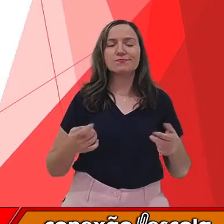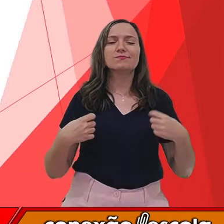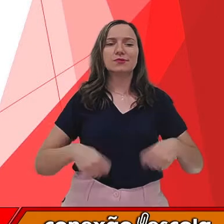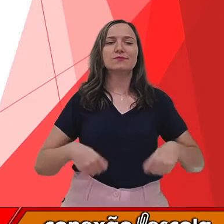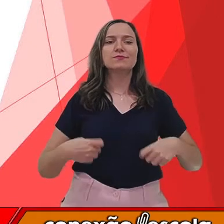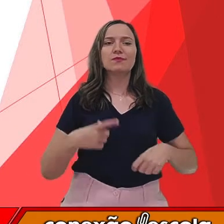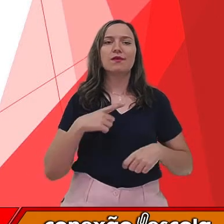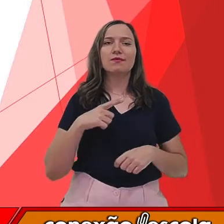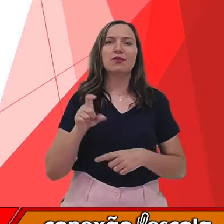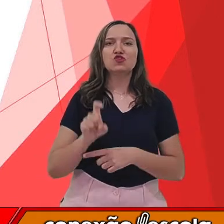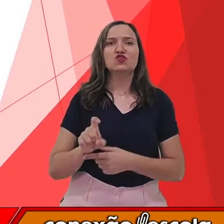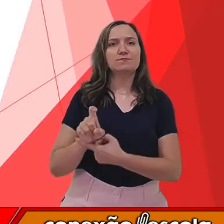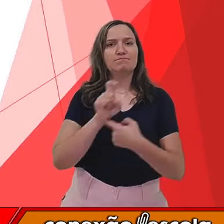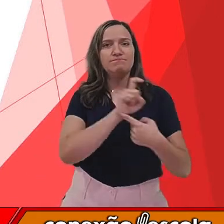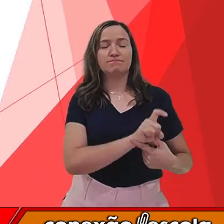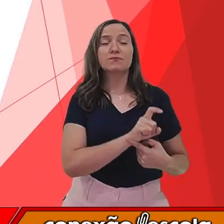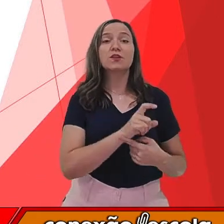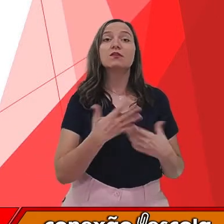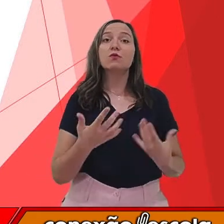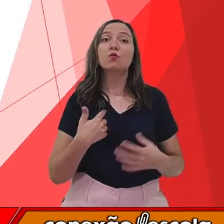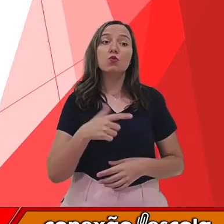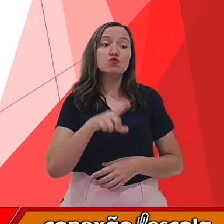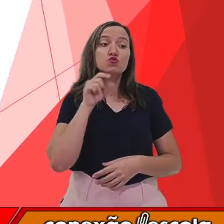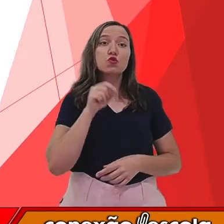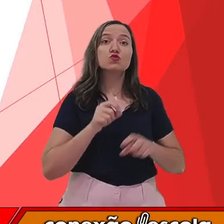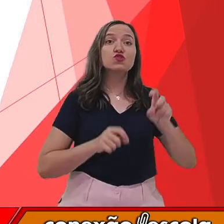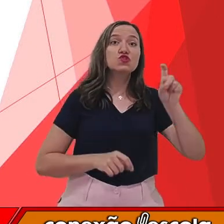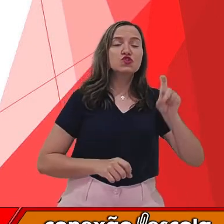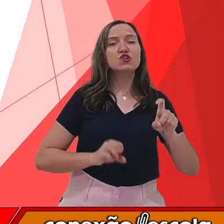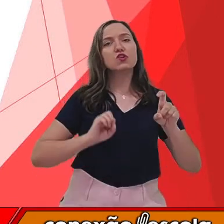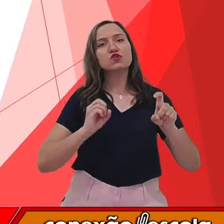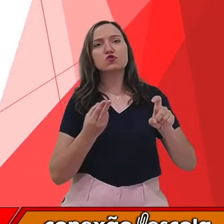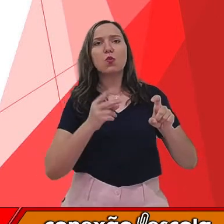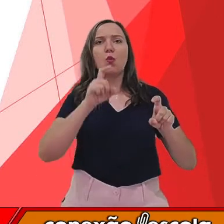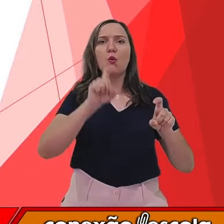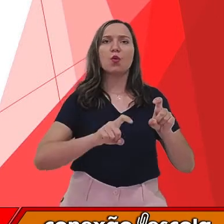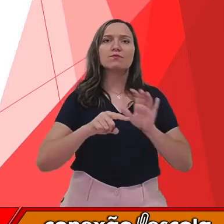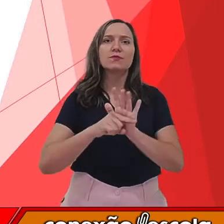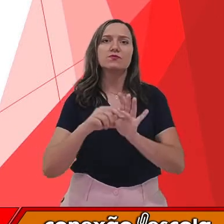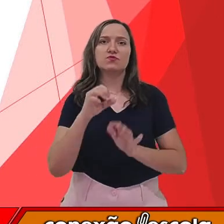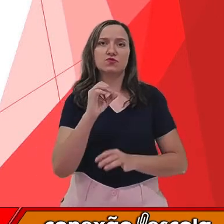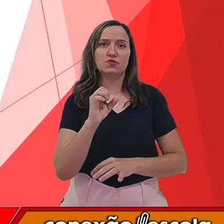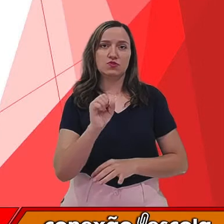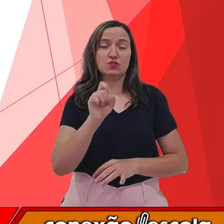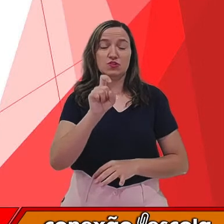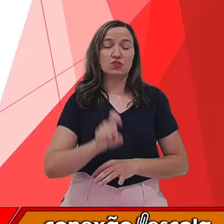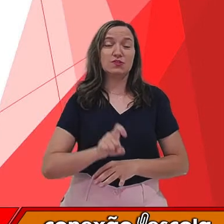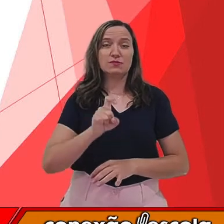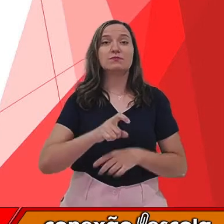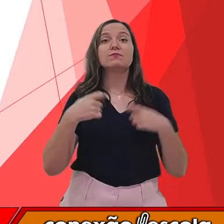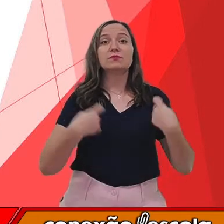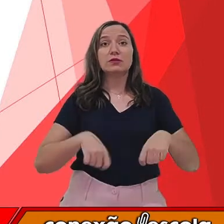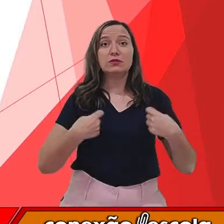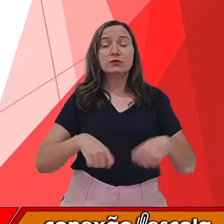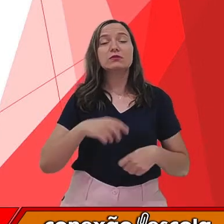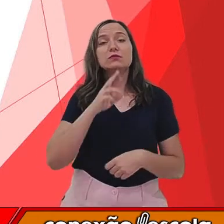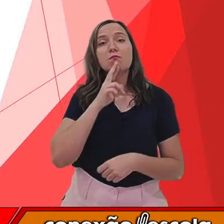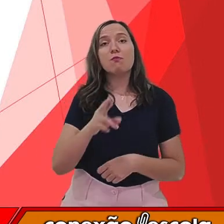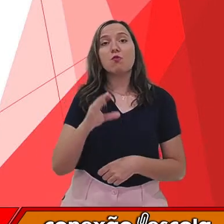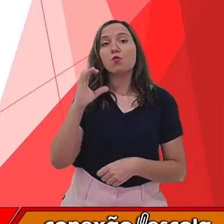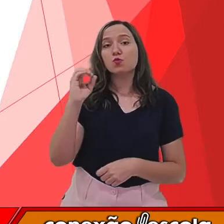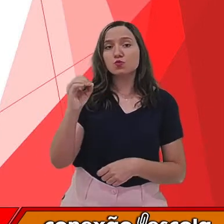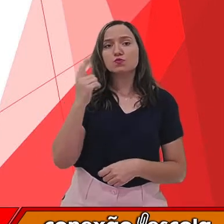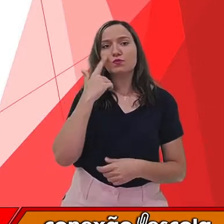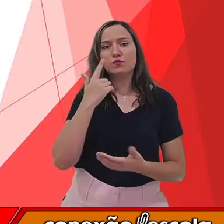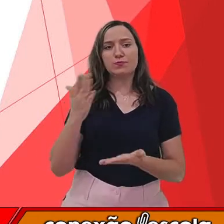isso um desses dois termos ou x ou 8 - x vai ser igual a zero então eu escrevi isso eu escrevi